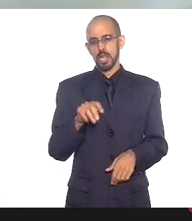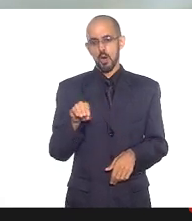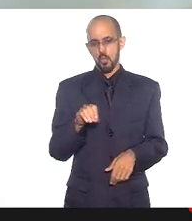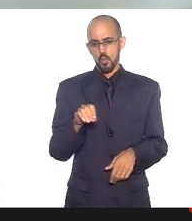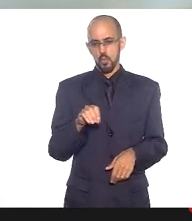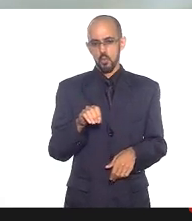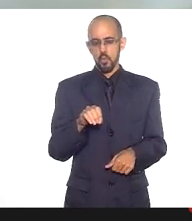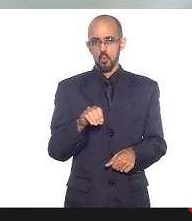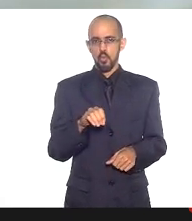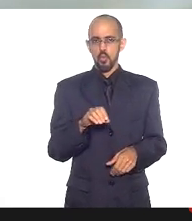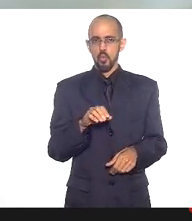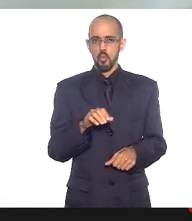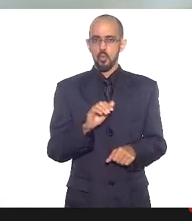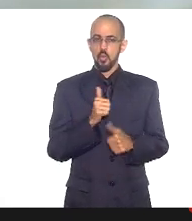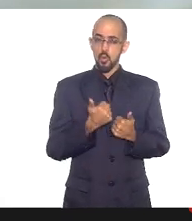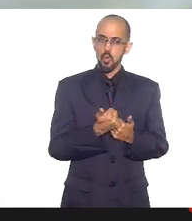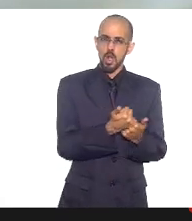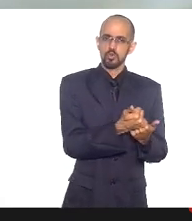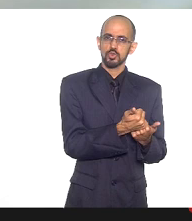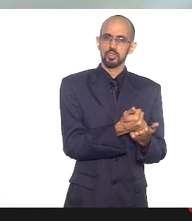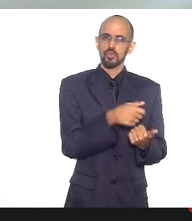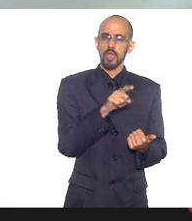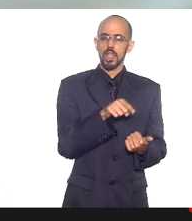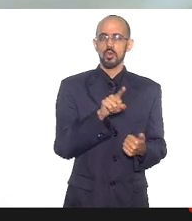1,5. E iria incidir